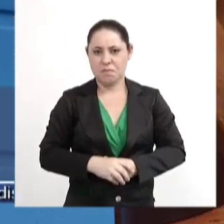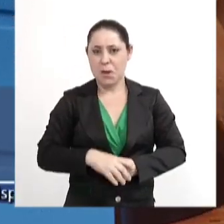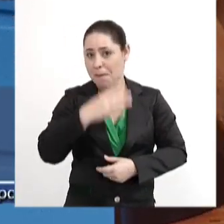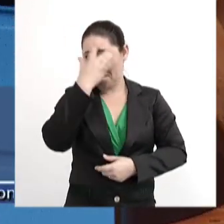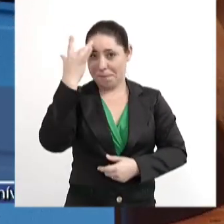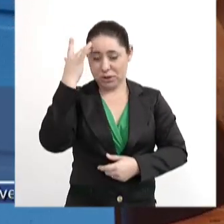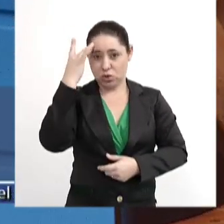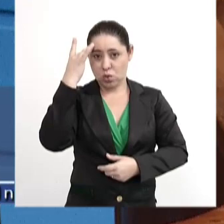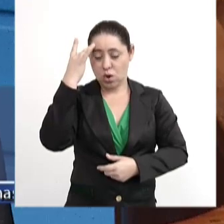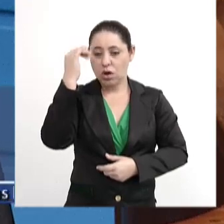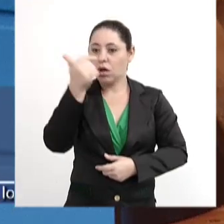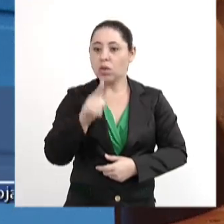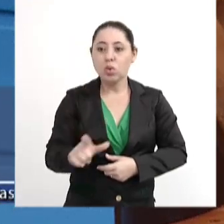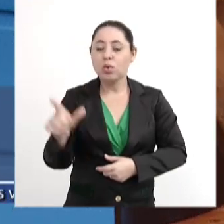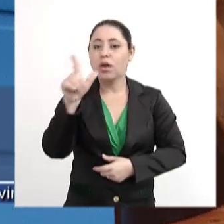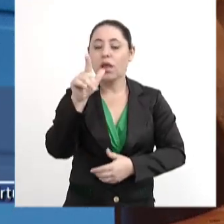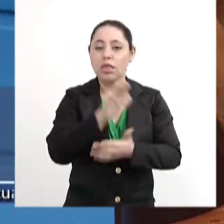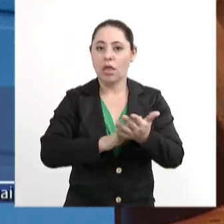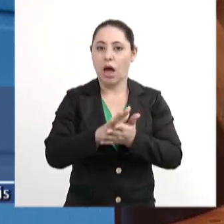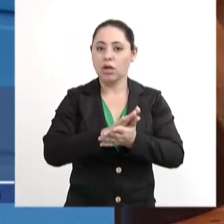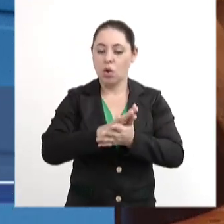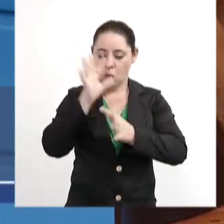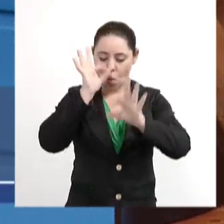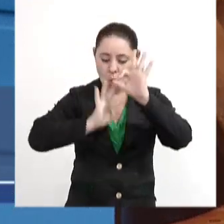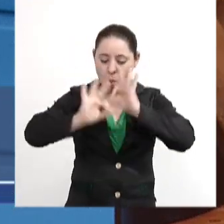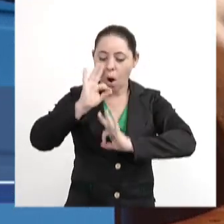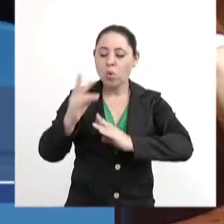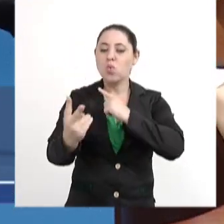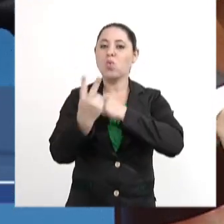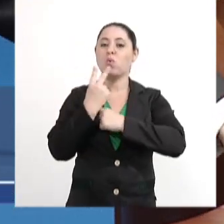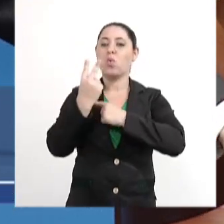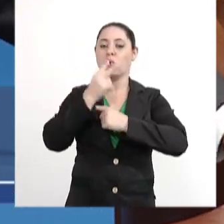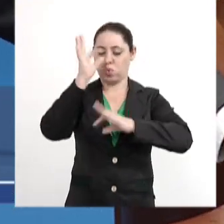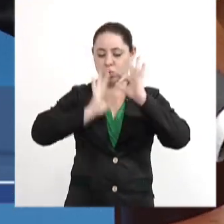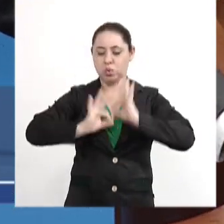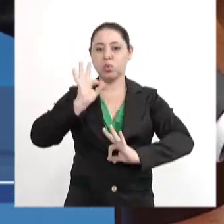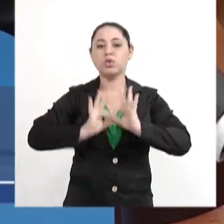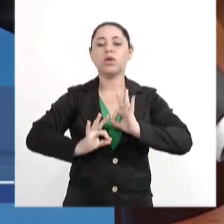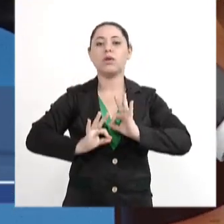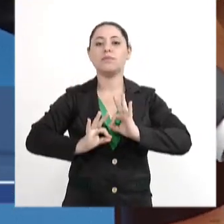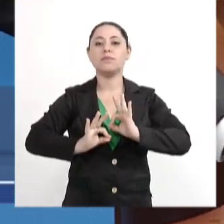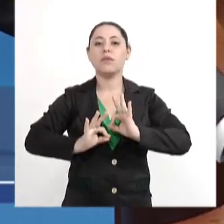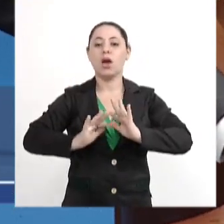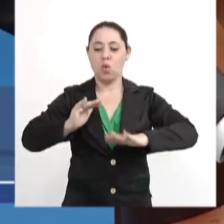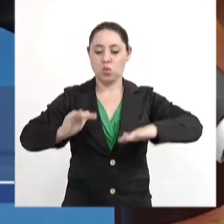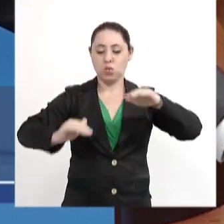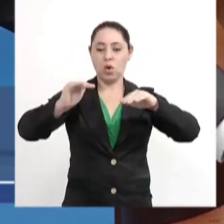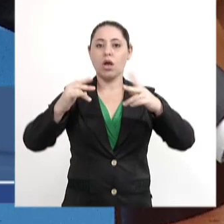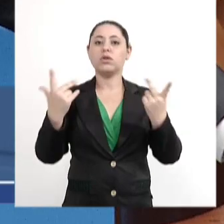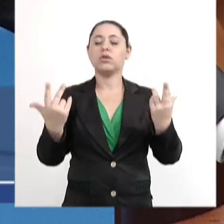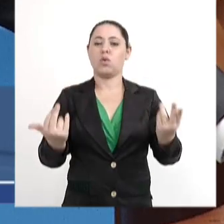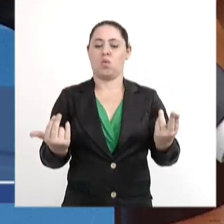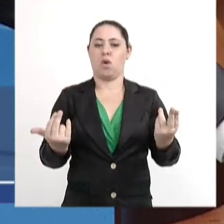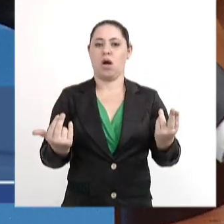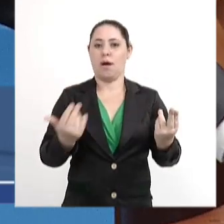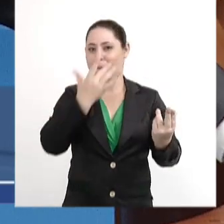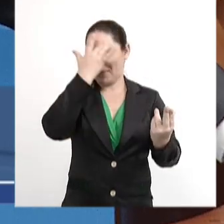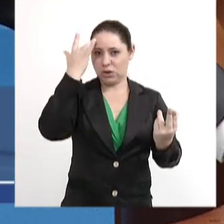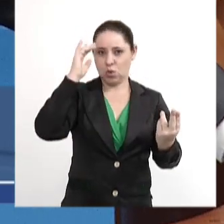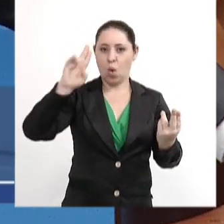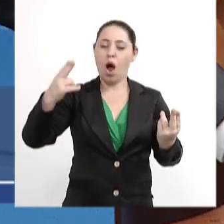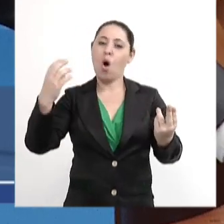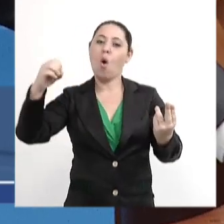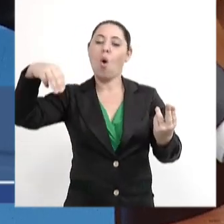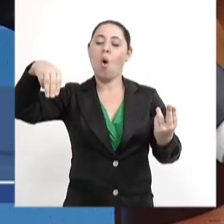pessoa sem nenhum risco, que se equipara da mesma maneira ao cidadão heterossexual, tenha